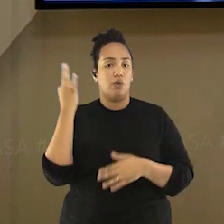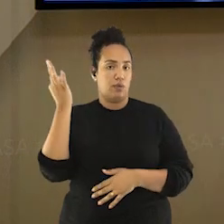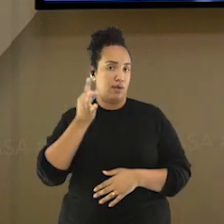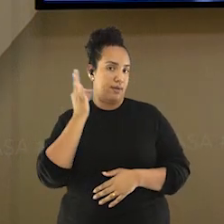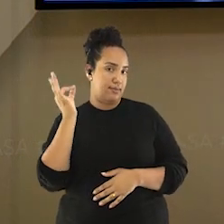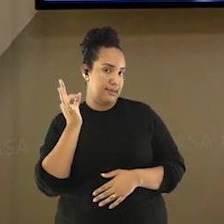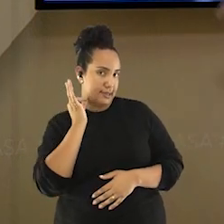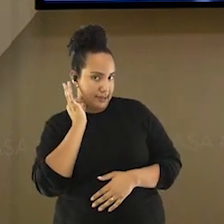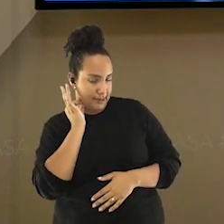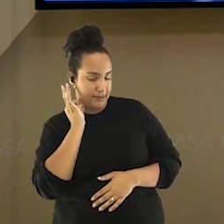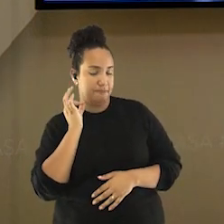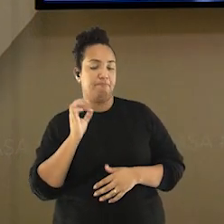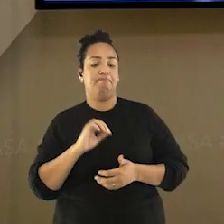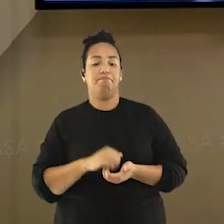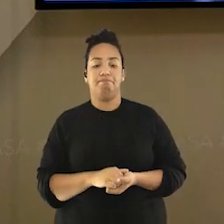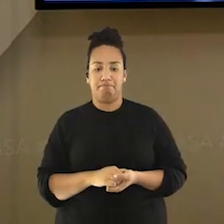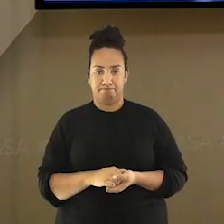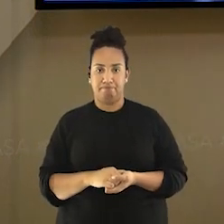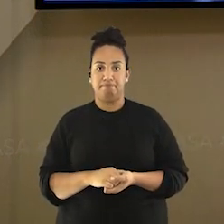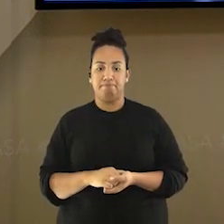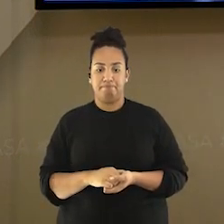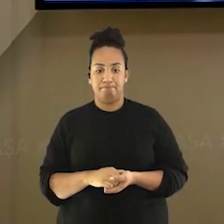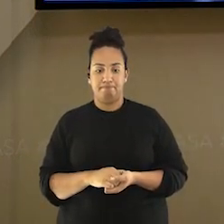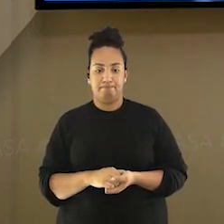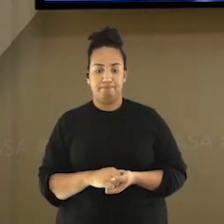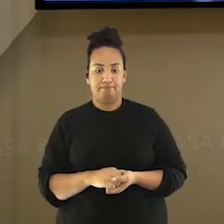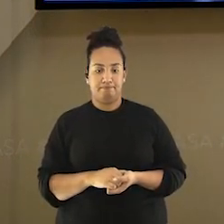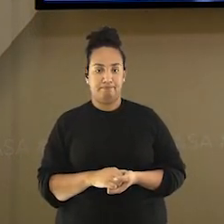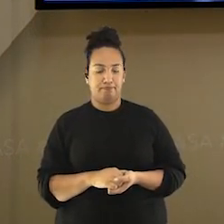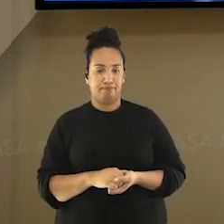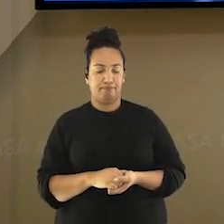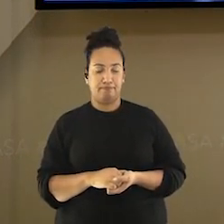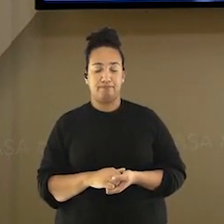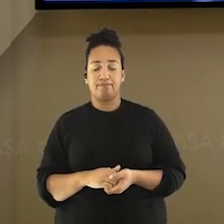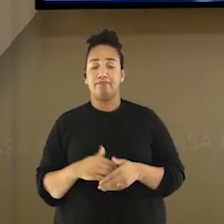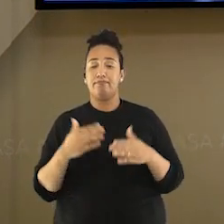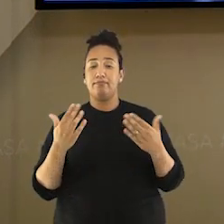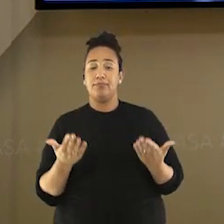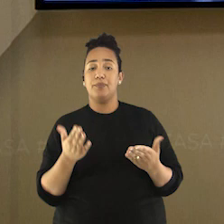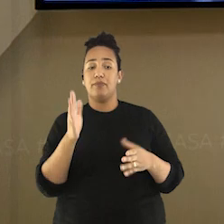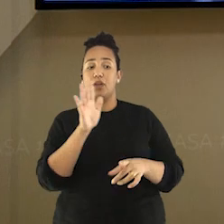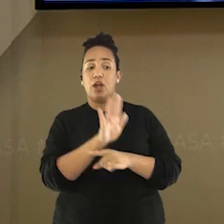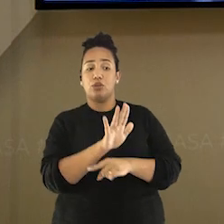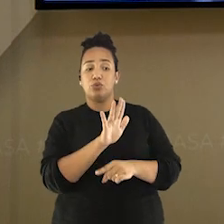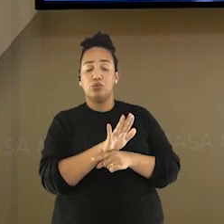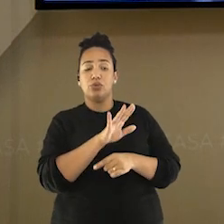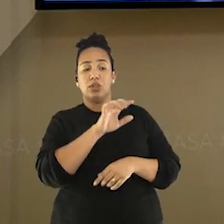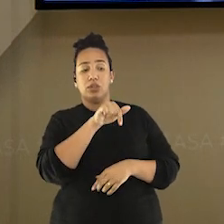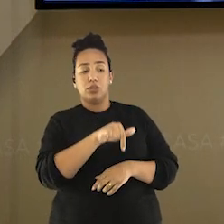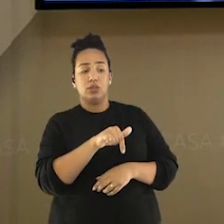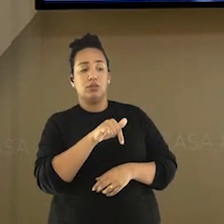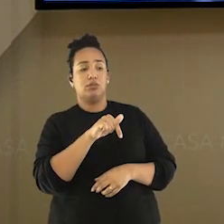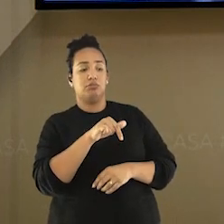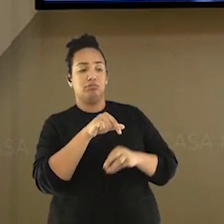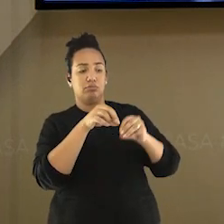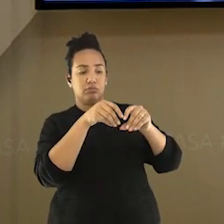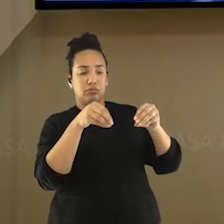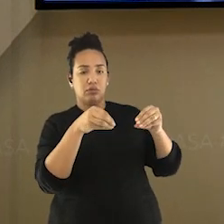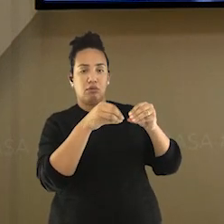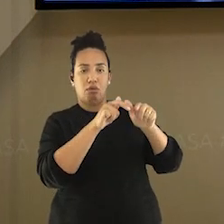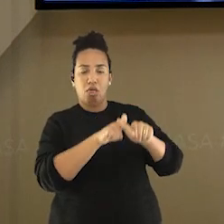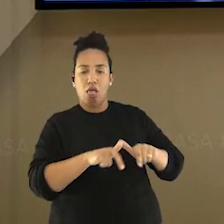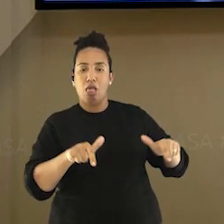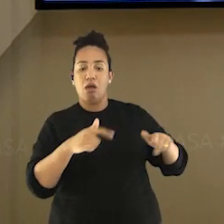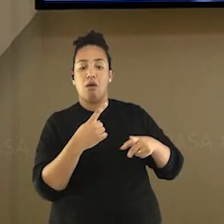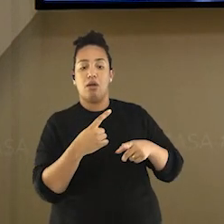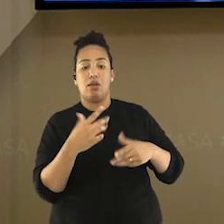polinização é com ela, certo? E quem faz o controle de pragas, quem ajuda nesse sentido é a joaninha, porque ela